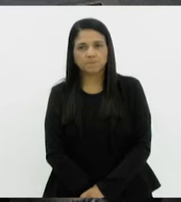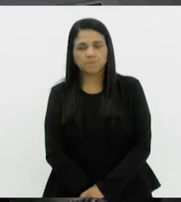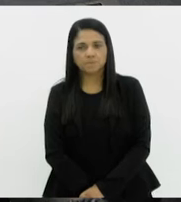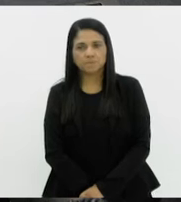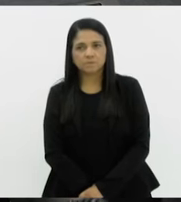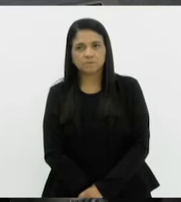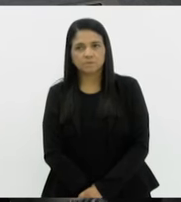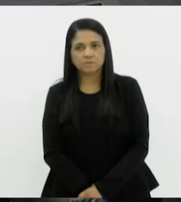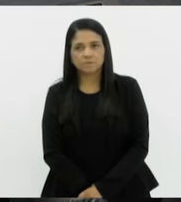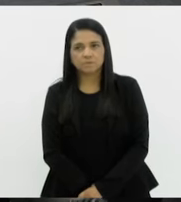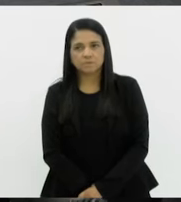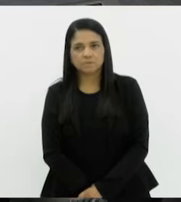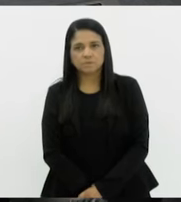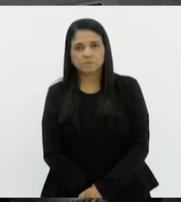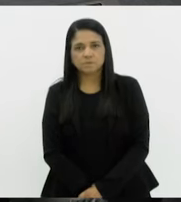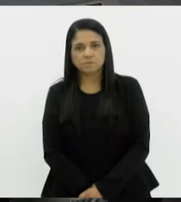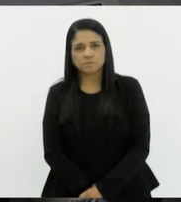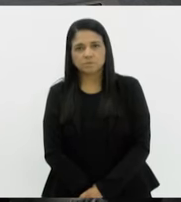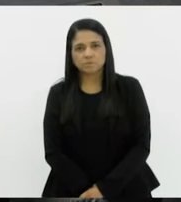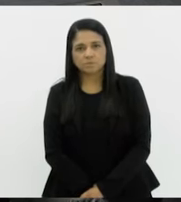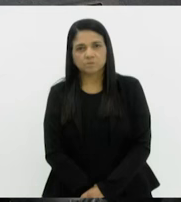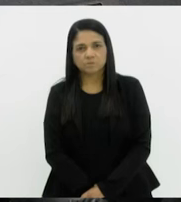sou favorável à indicação legislativa,